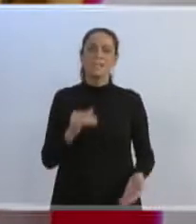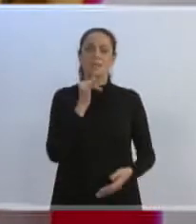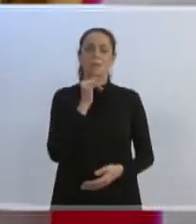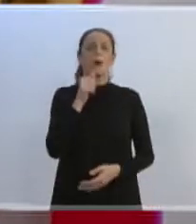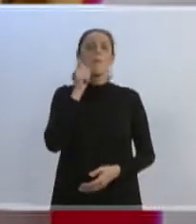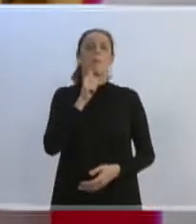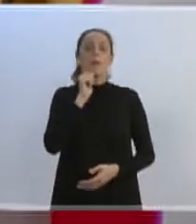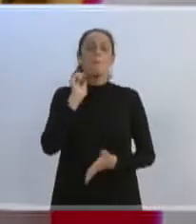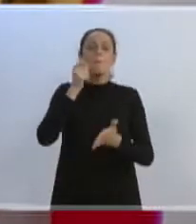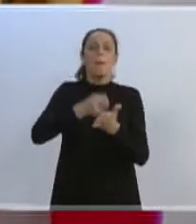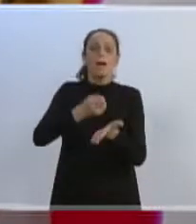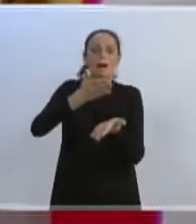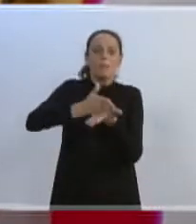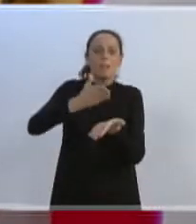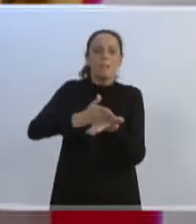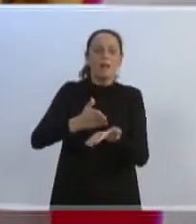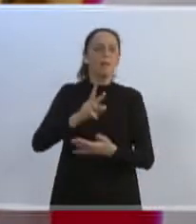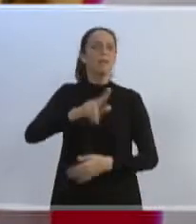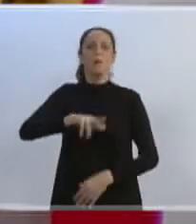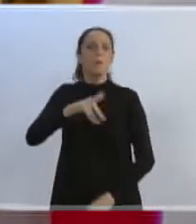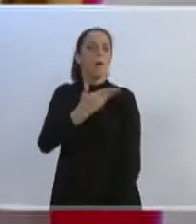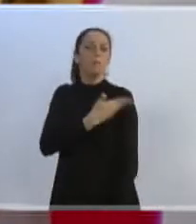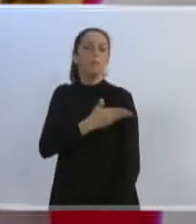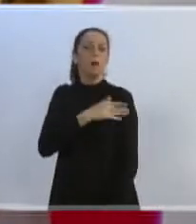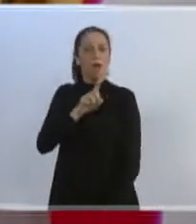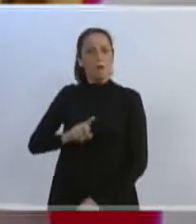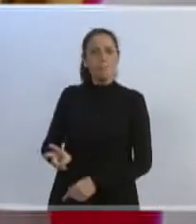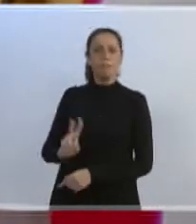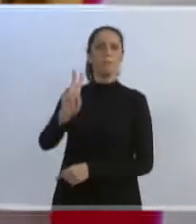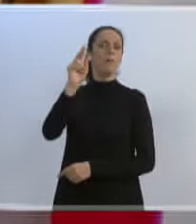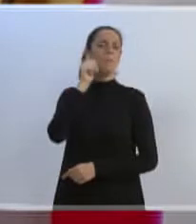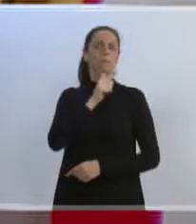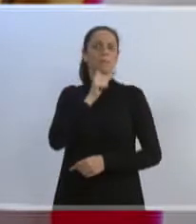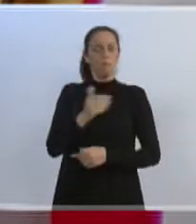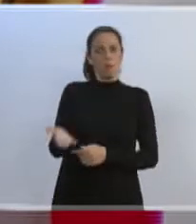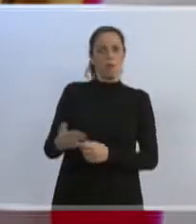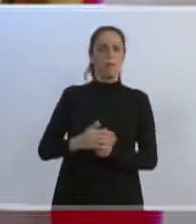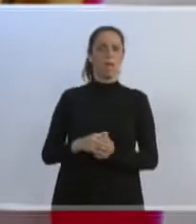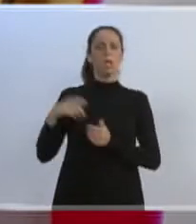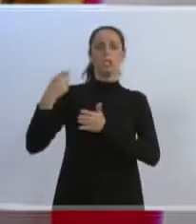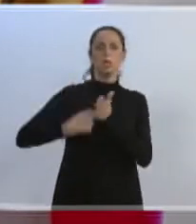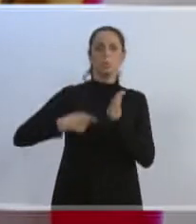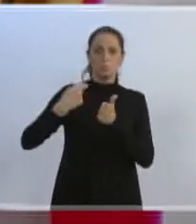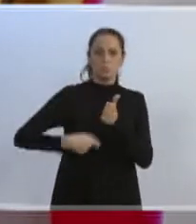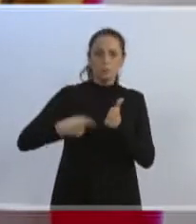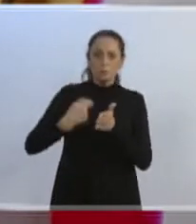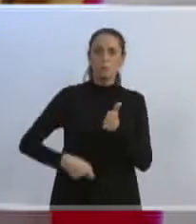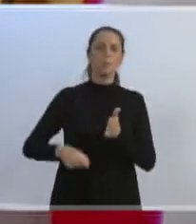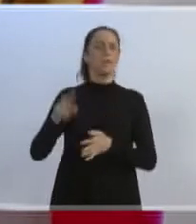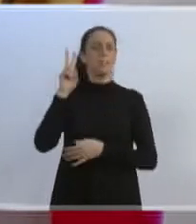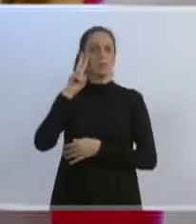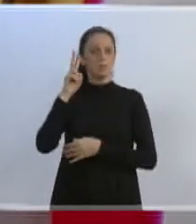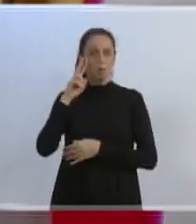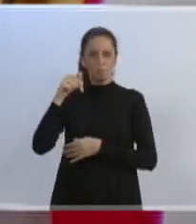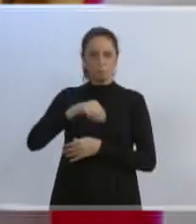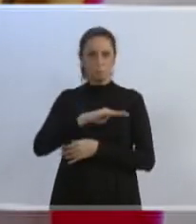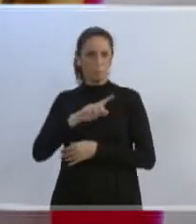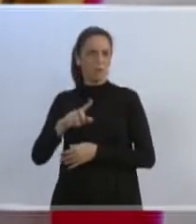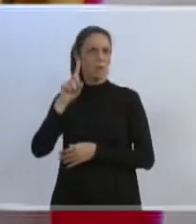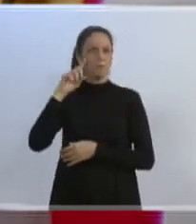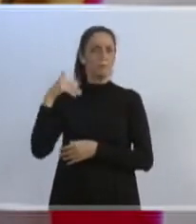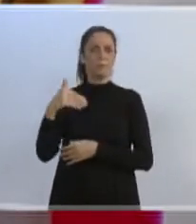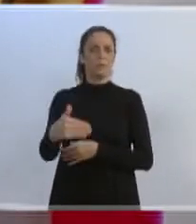mulheres, sim. E isso não é discriminação, é valorização das mulheres que lutam, que constroem a nossa história o dia a dia também.